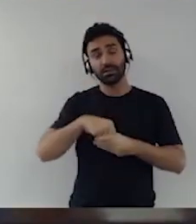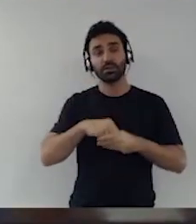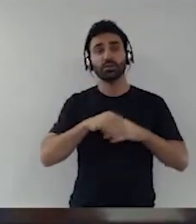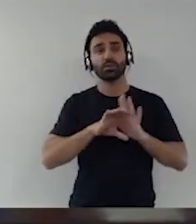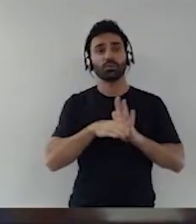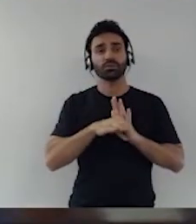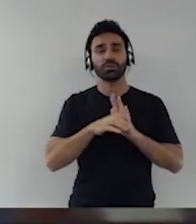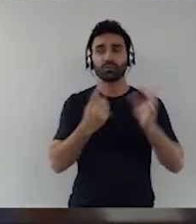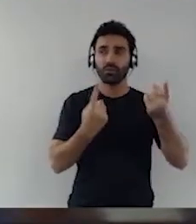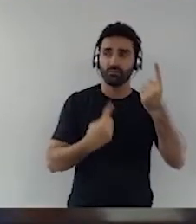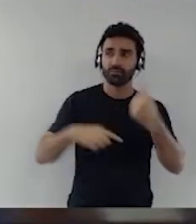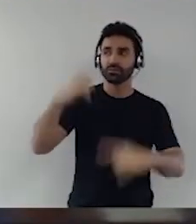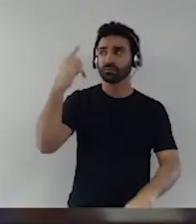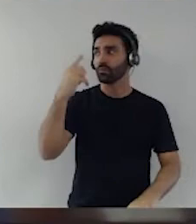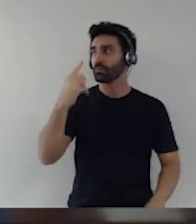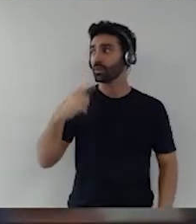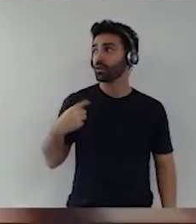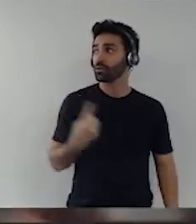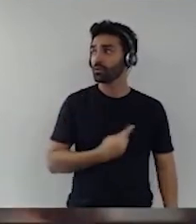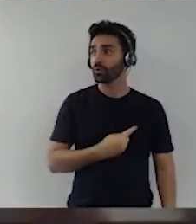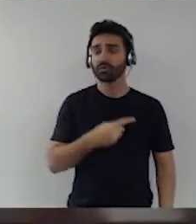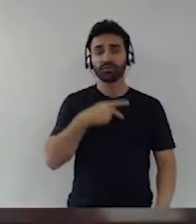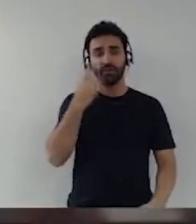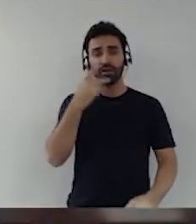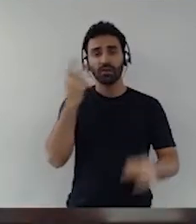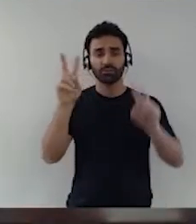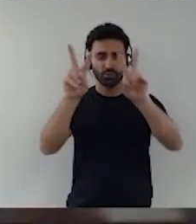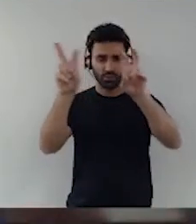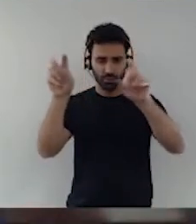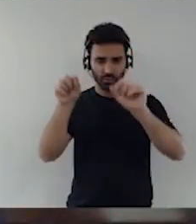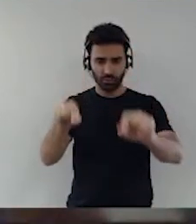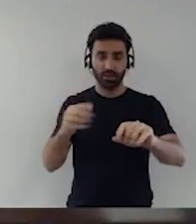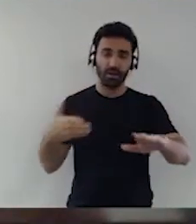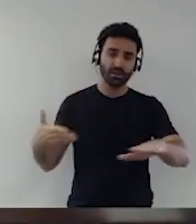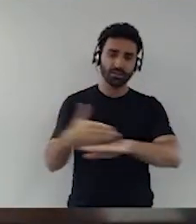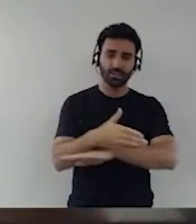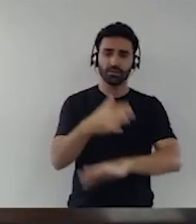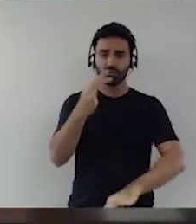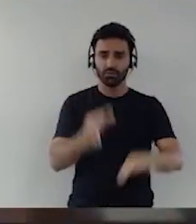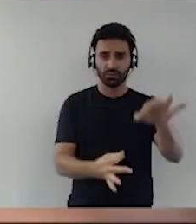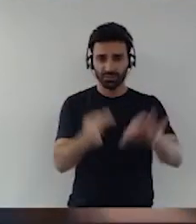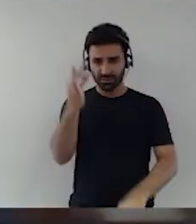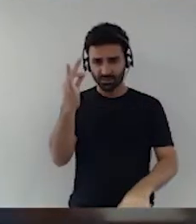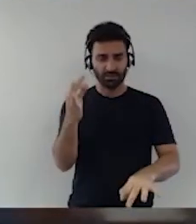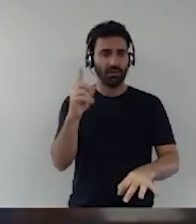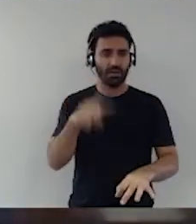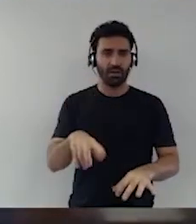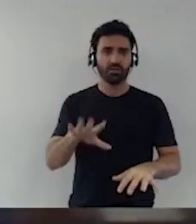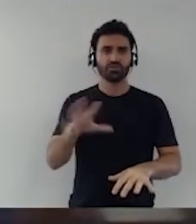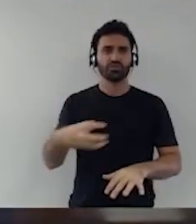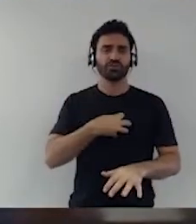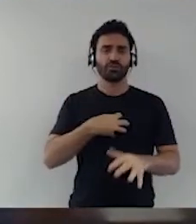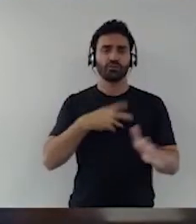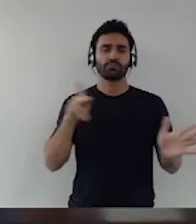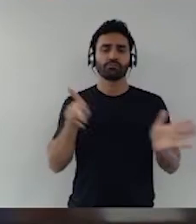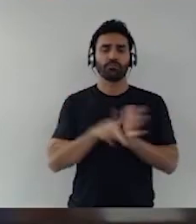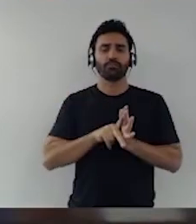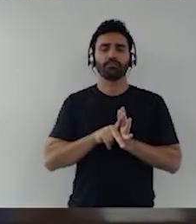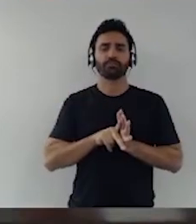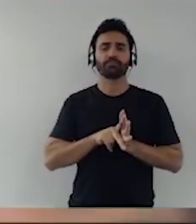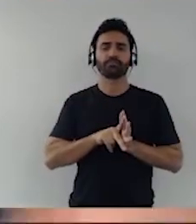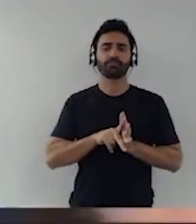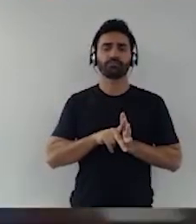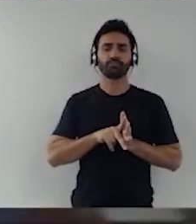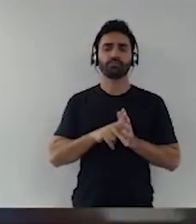revolução. Quando nós falamos de acesso à justiça como uma forma, como